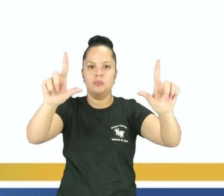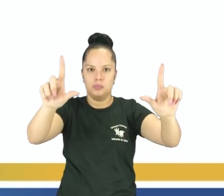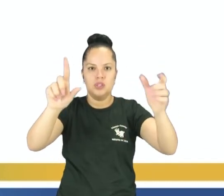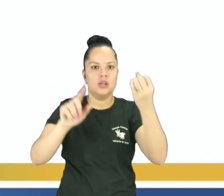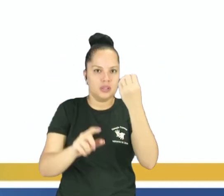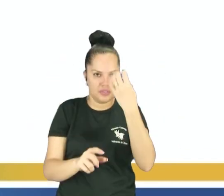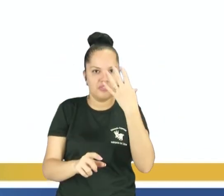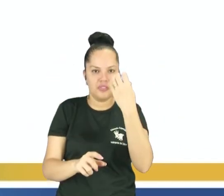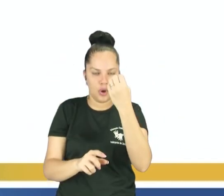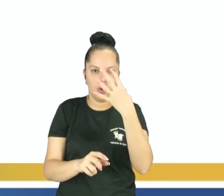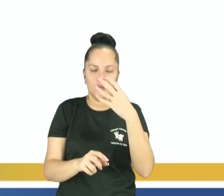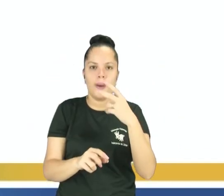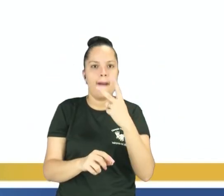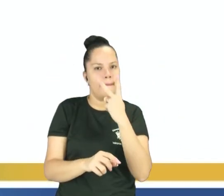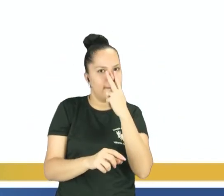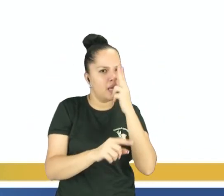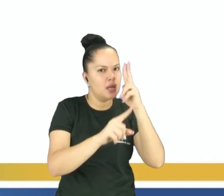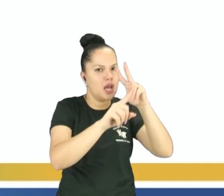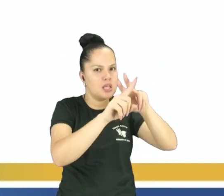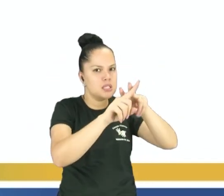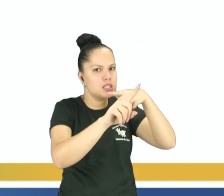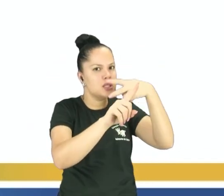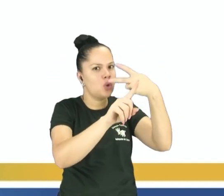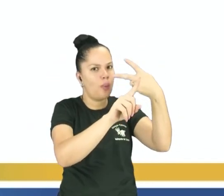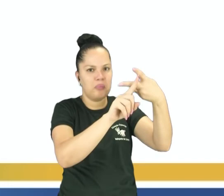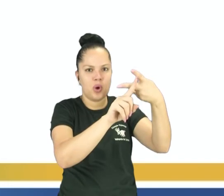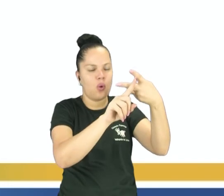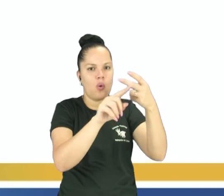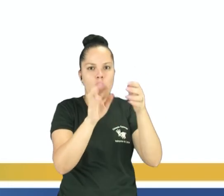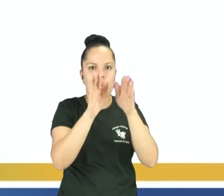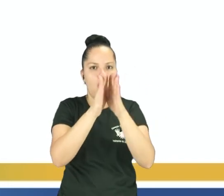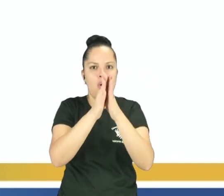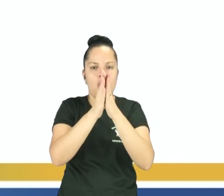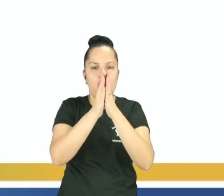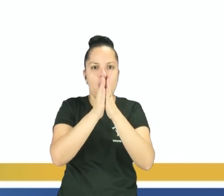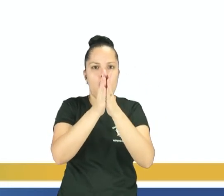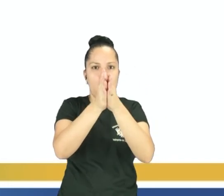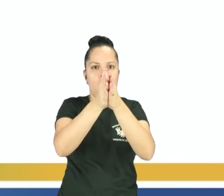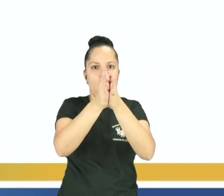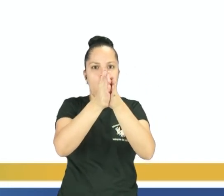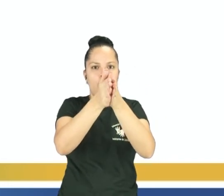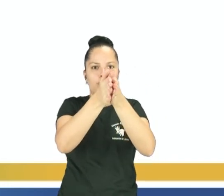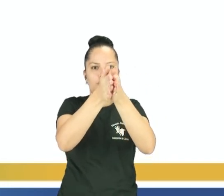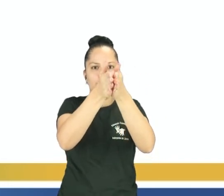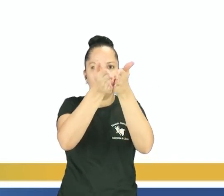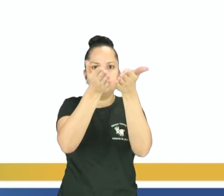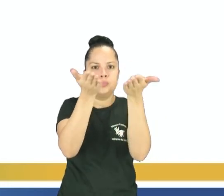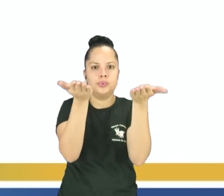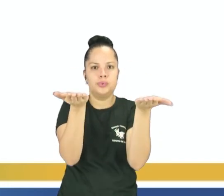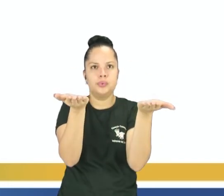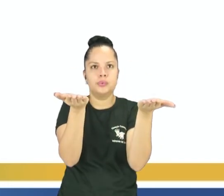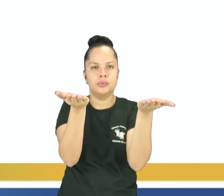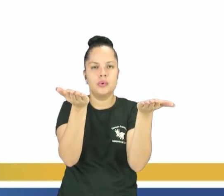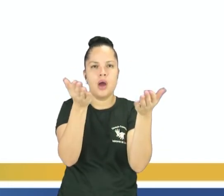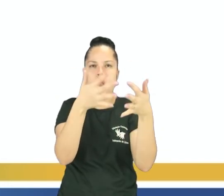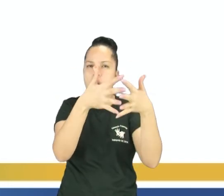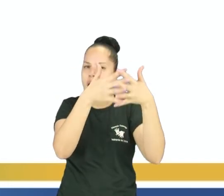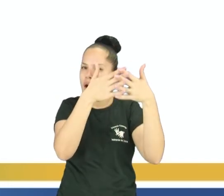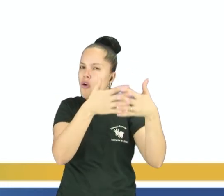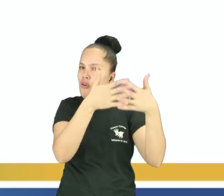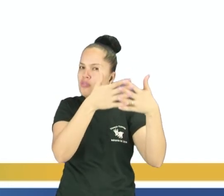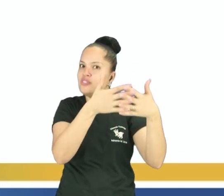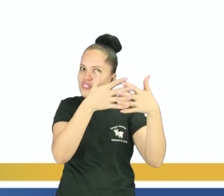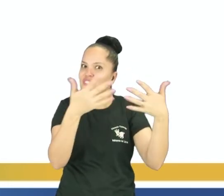cabeça, eu conseguisse dobrar elas duas, que nem eu dobrei minhas mãos, e formasse uma. E confundissem, né, as duas imagens. Então aqui nós temos